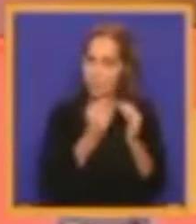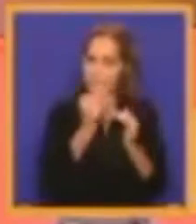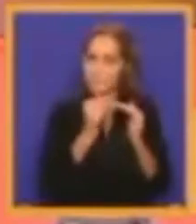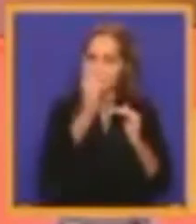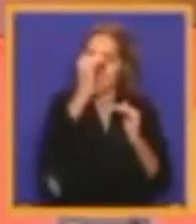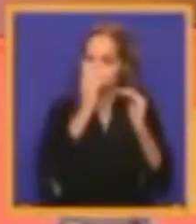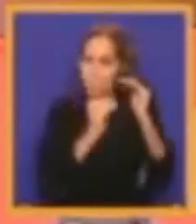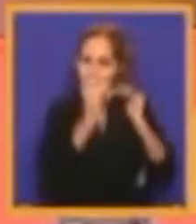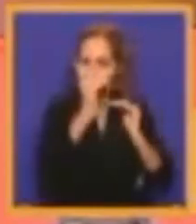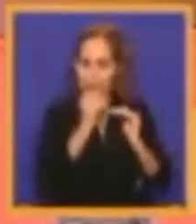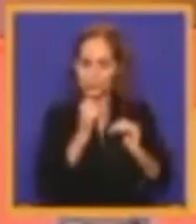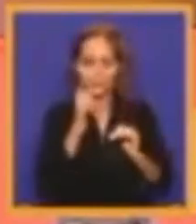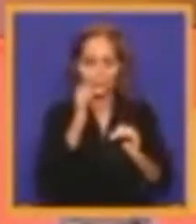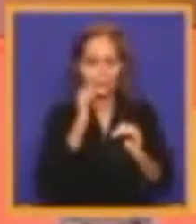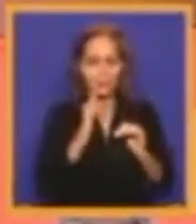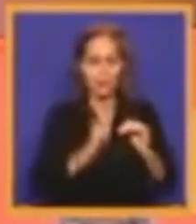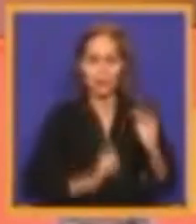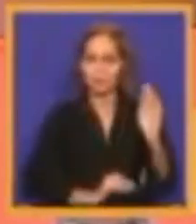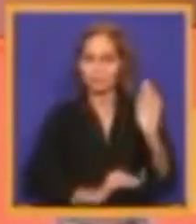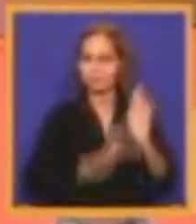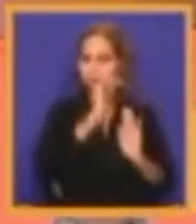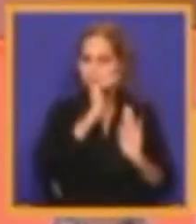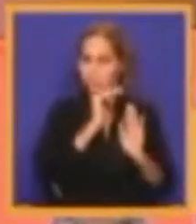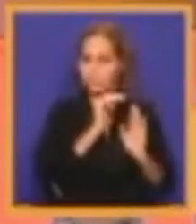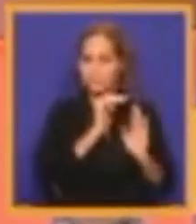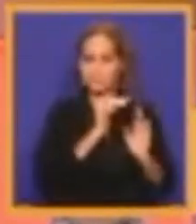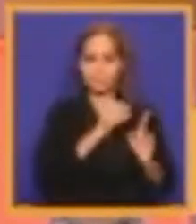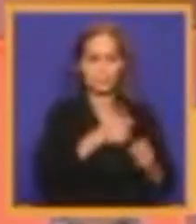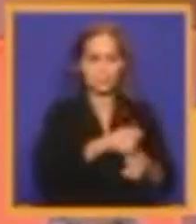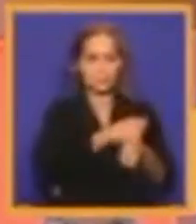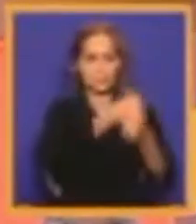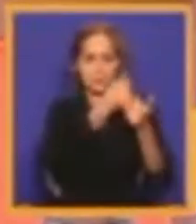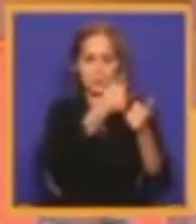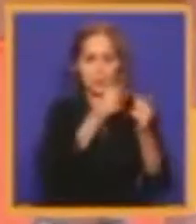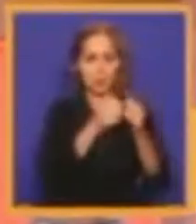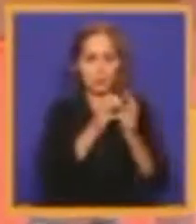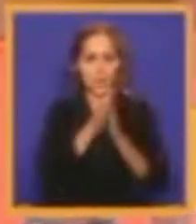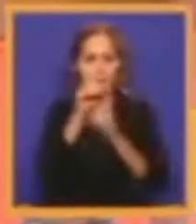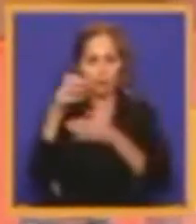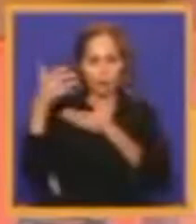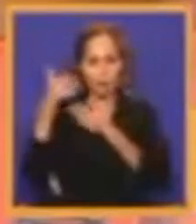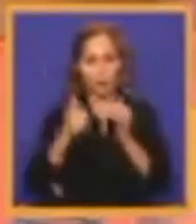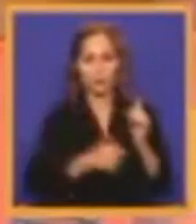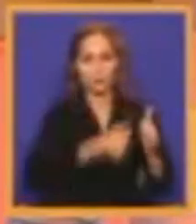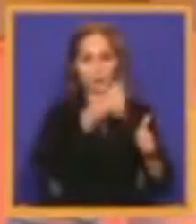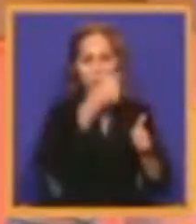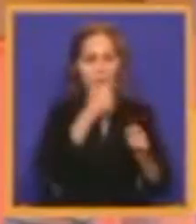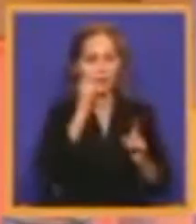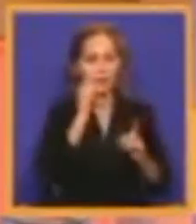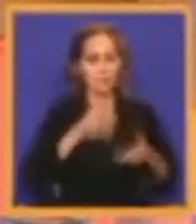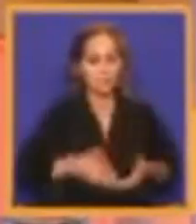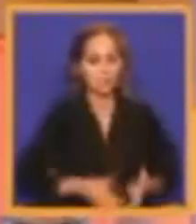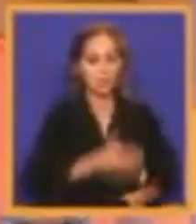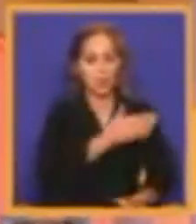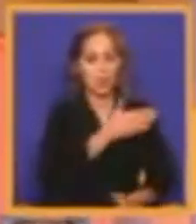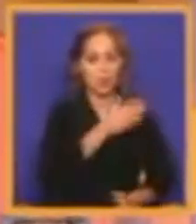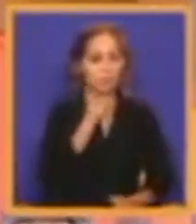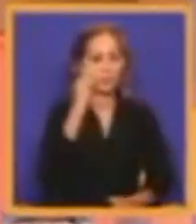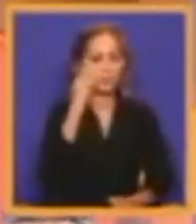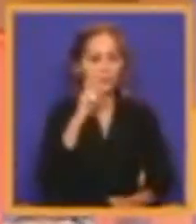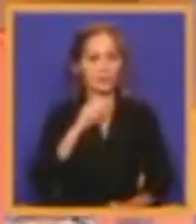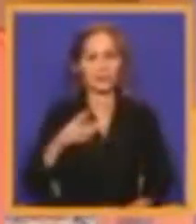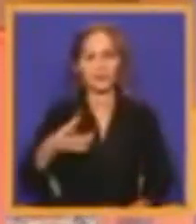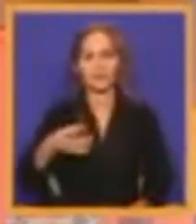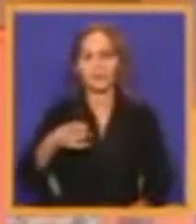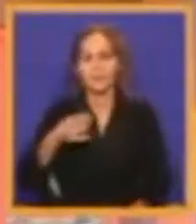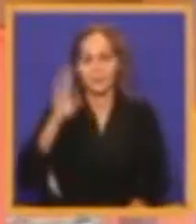favorecidos. Os que estão, de facto, à frente de todos os aquarianos são aqueles que nasceram entre 11 de fevereiro e 19